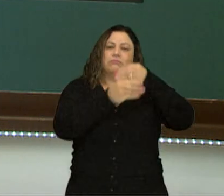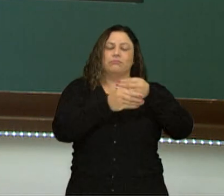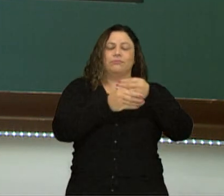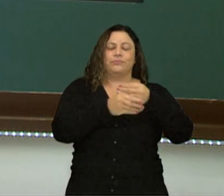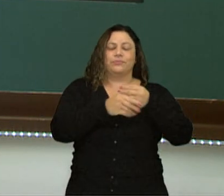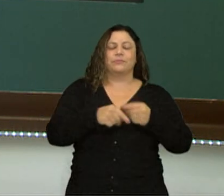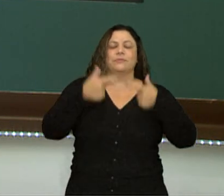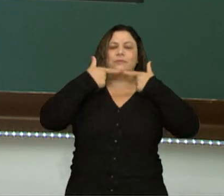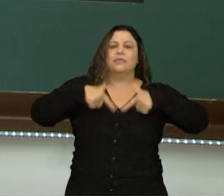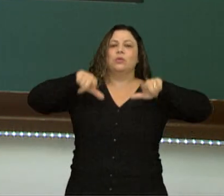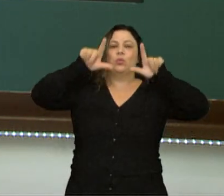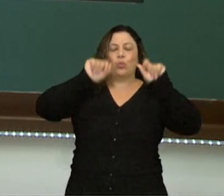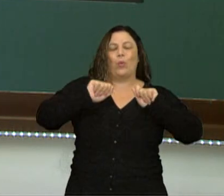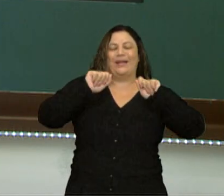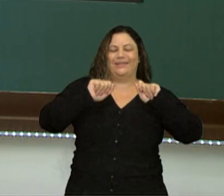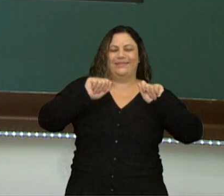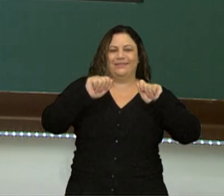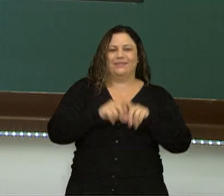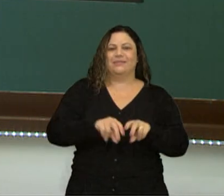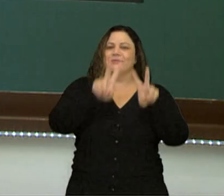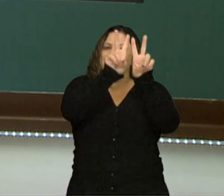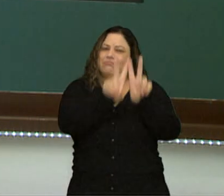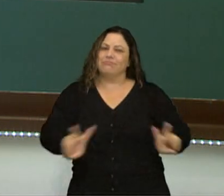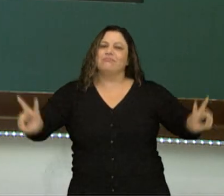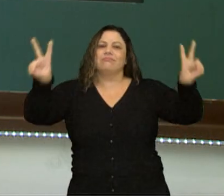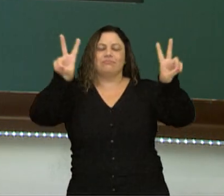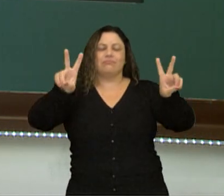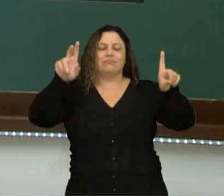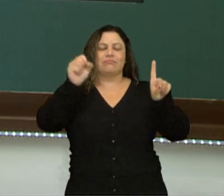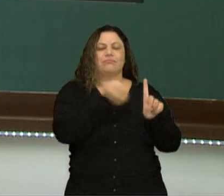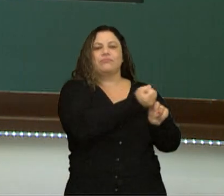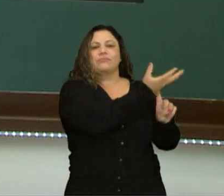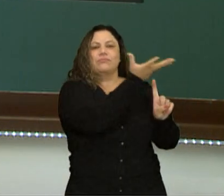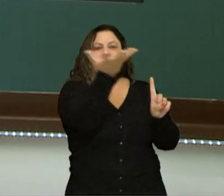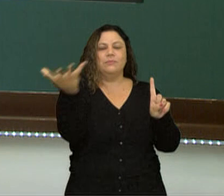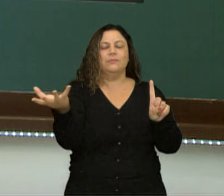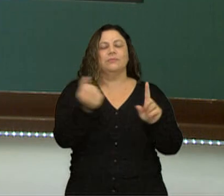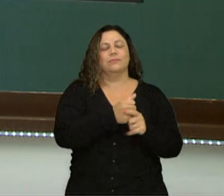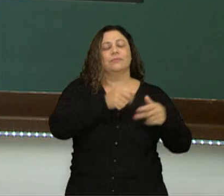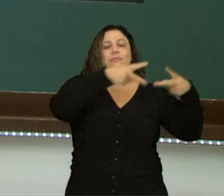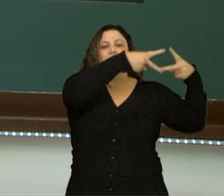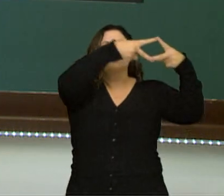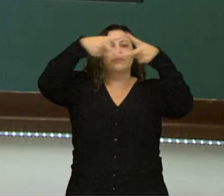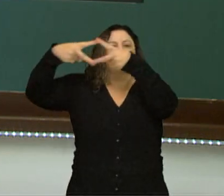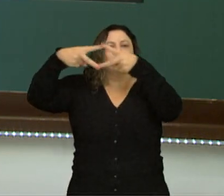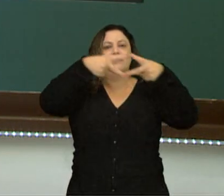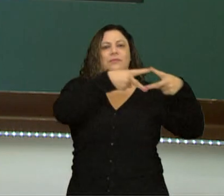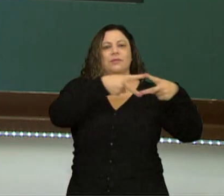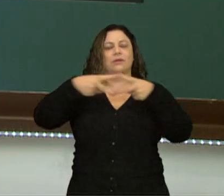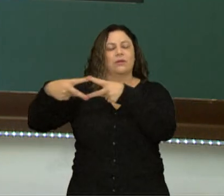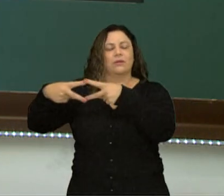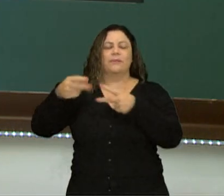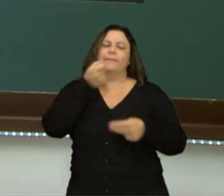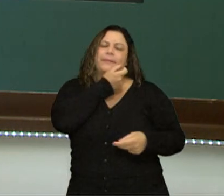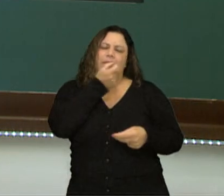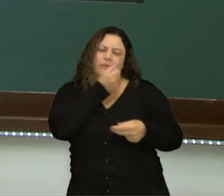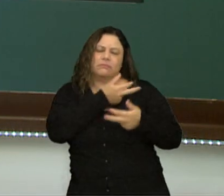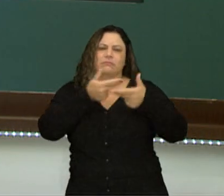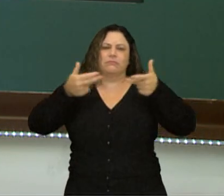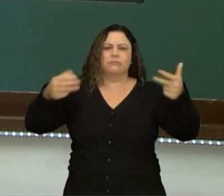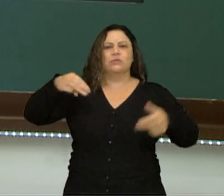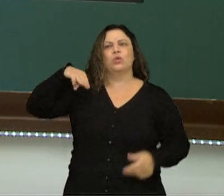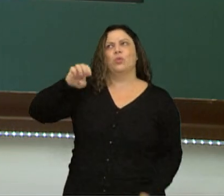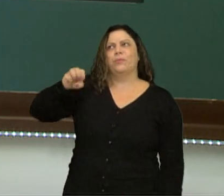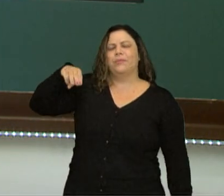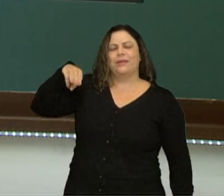não verbal. Se nós buscarmos, por exemplo, um quadrinho, uma tirinha, uma charge, um